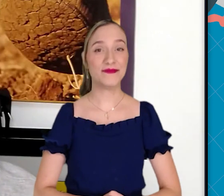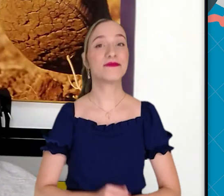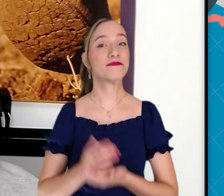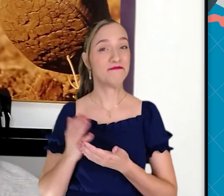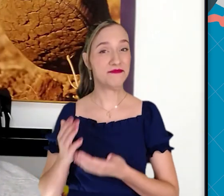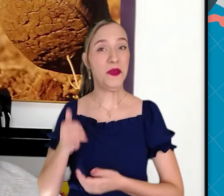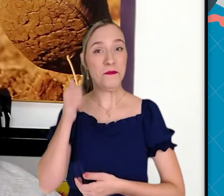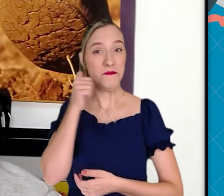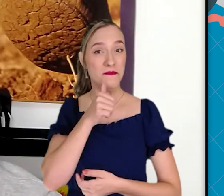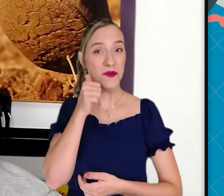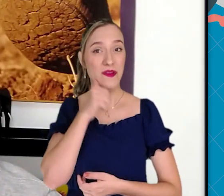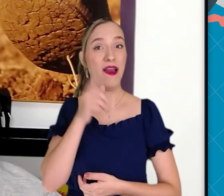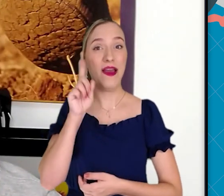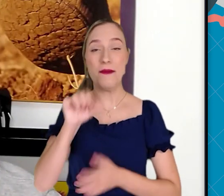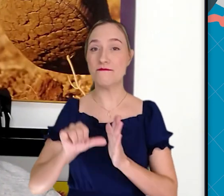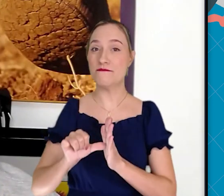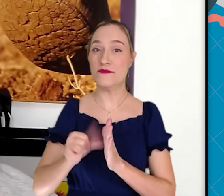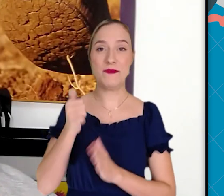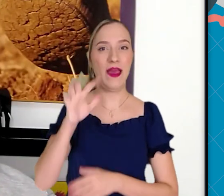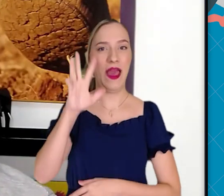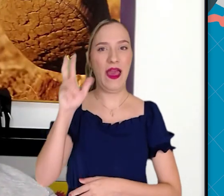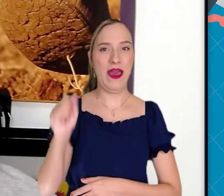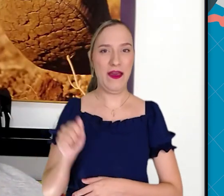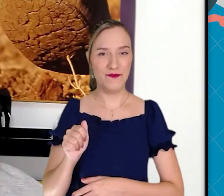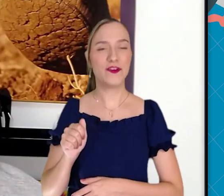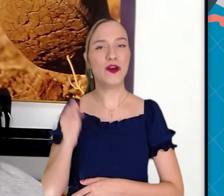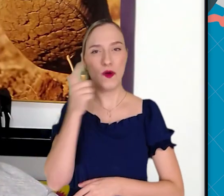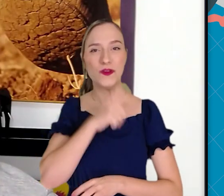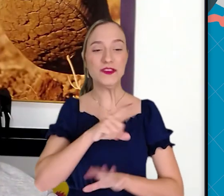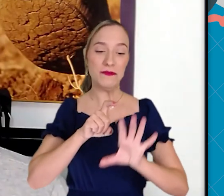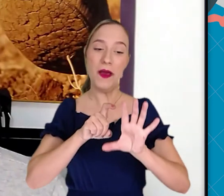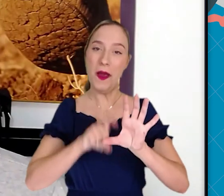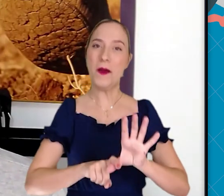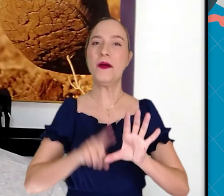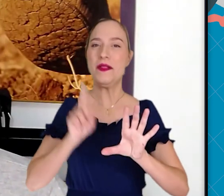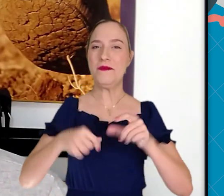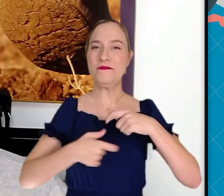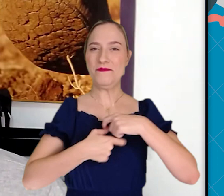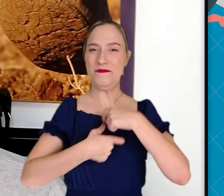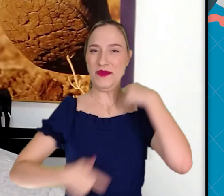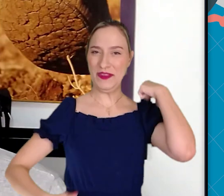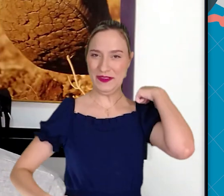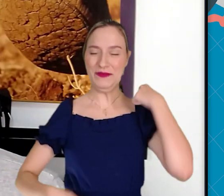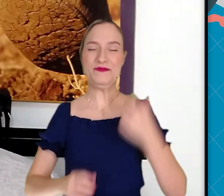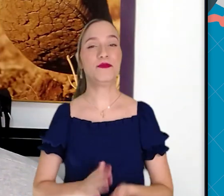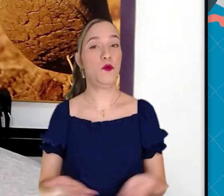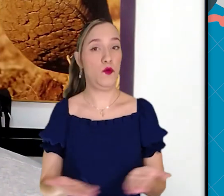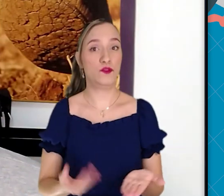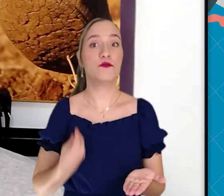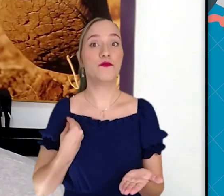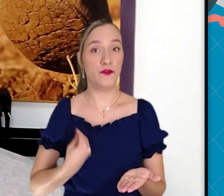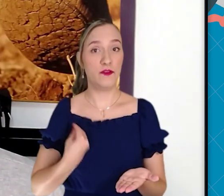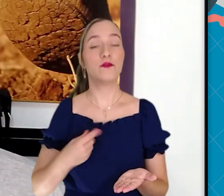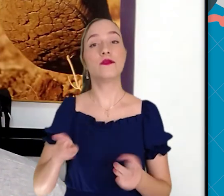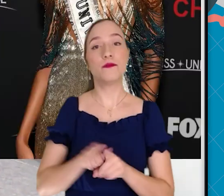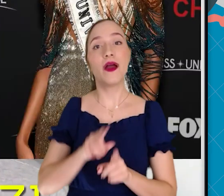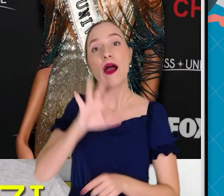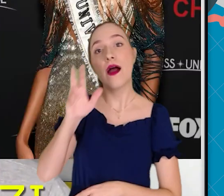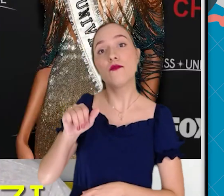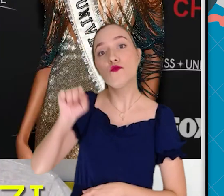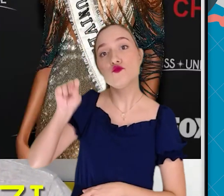Sendo uma das primeiras africanas a ser Miss Universo. Atualmente, nos dias de hoje, a